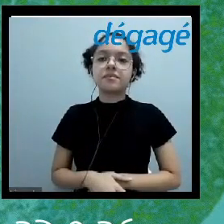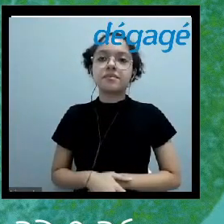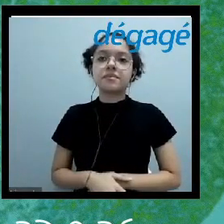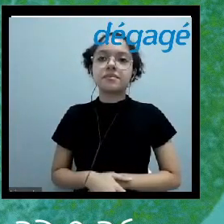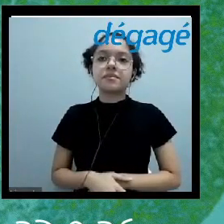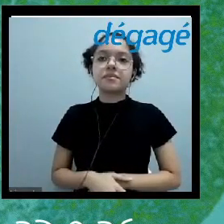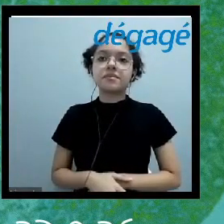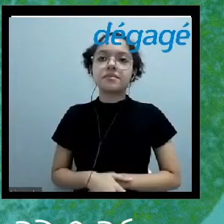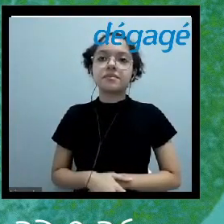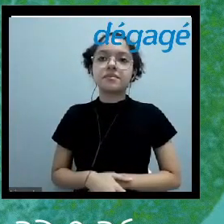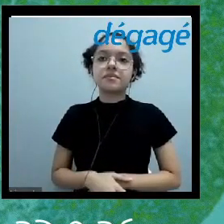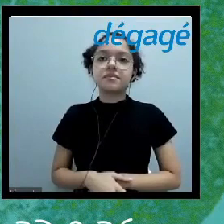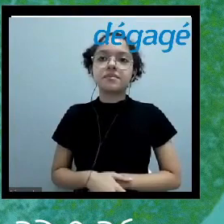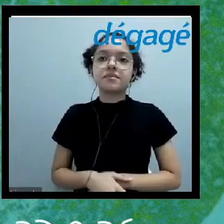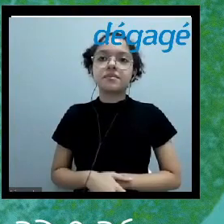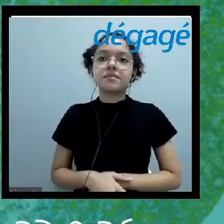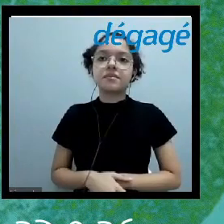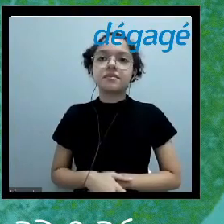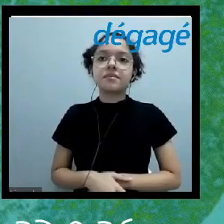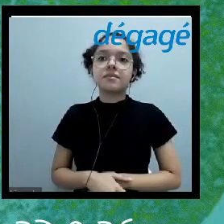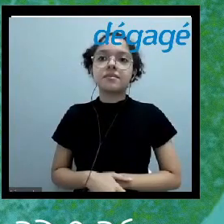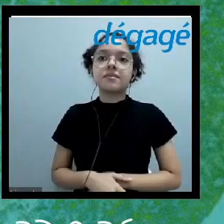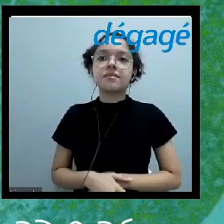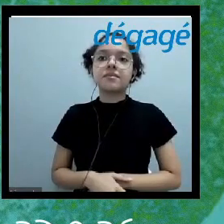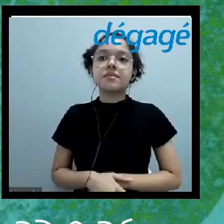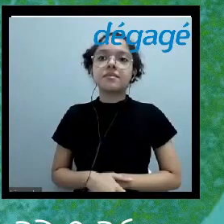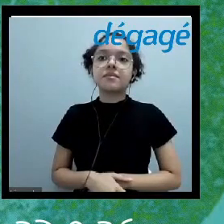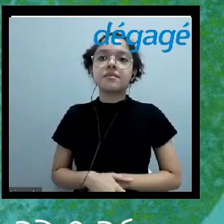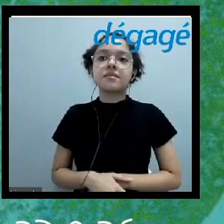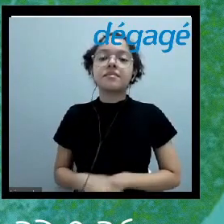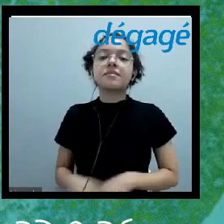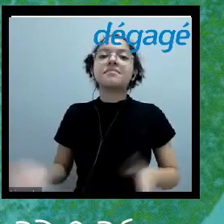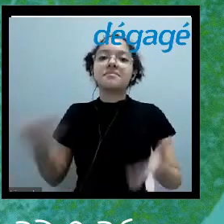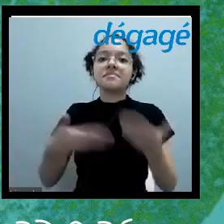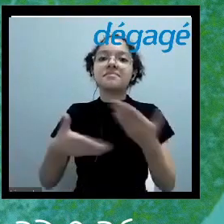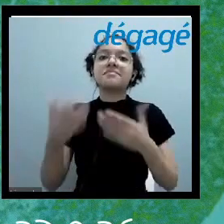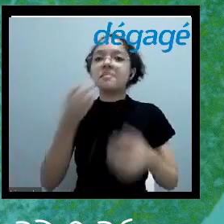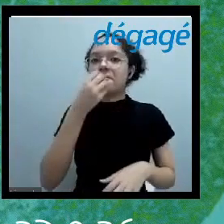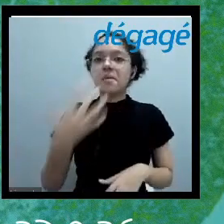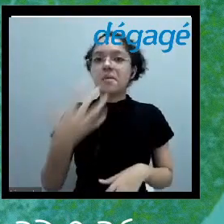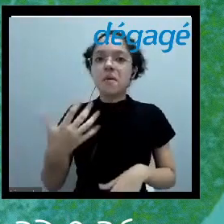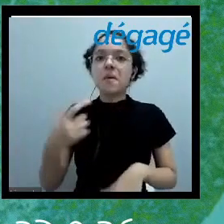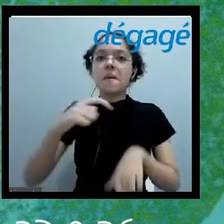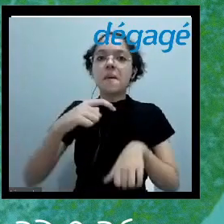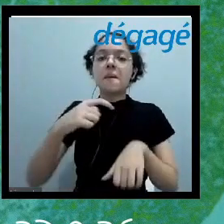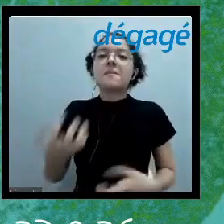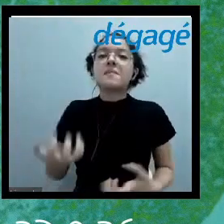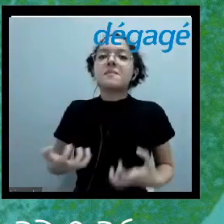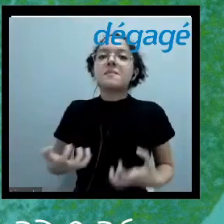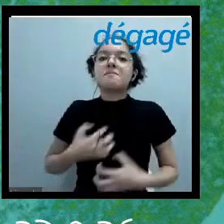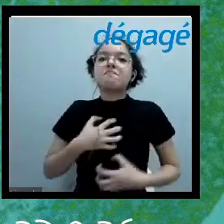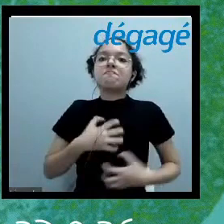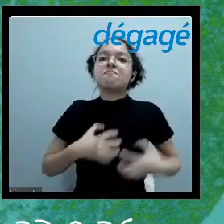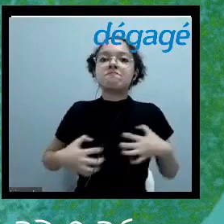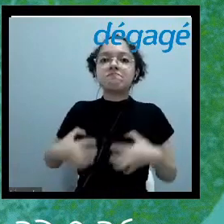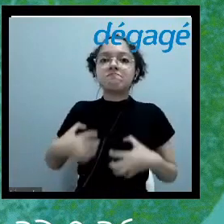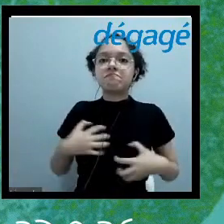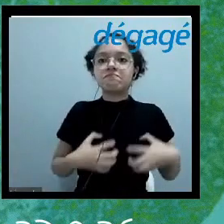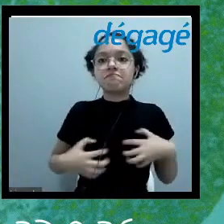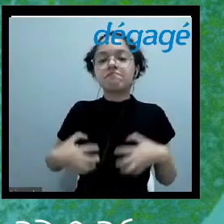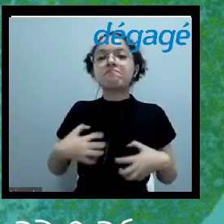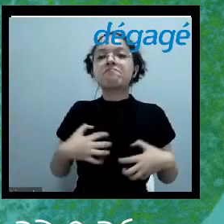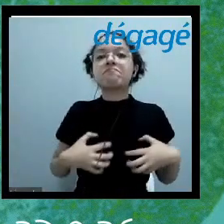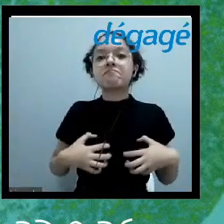Puxa, quanta loucura hoje, hein? Como se fosse... A gente transbordou, né?